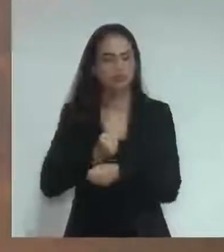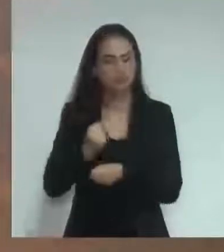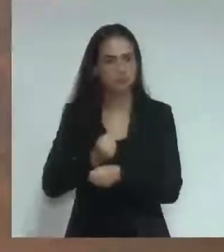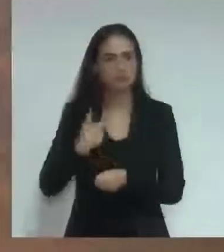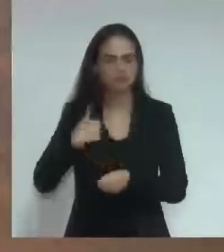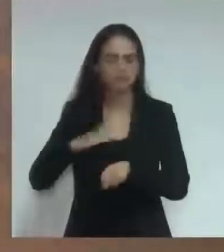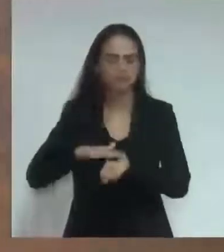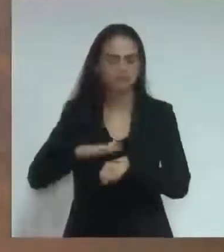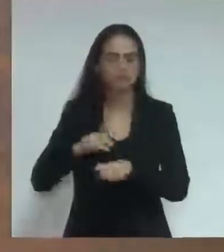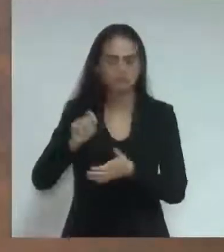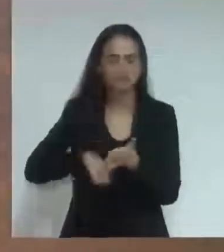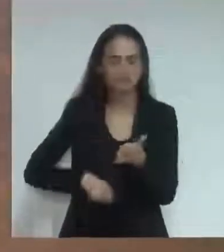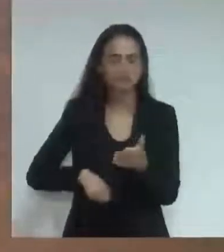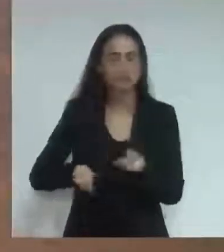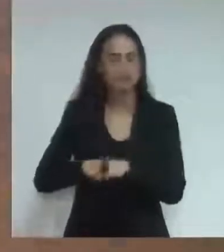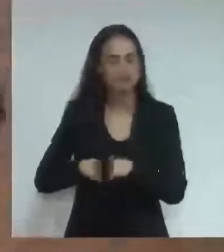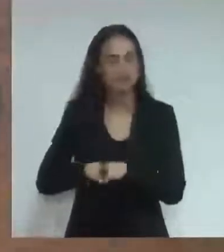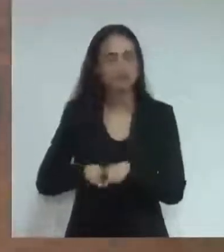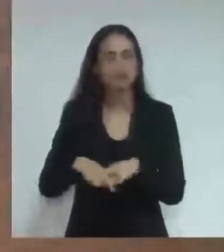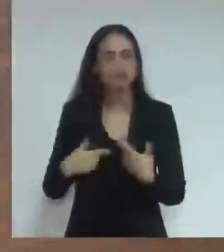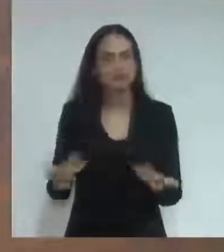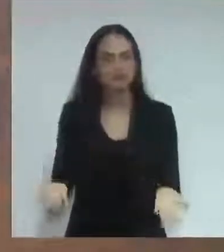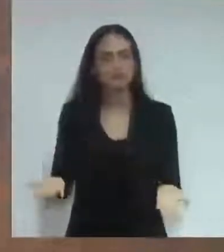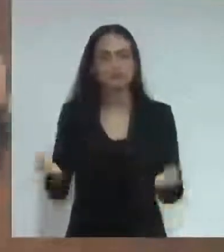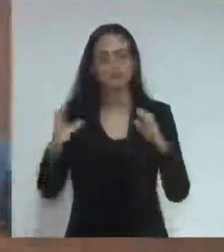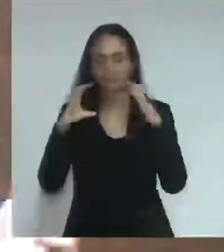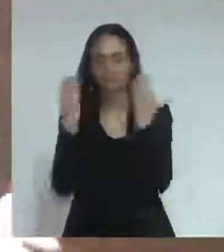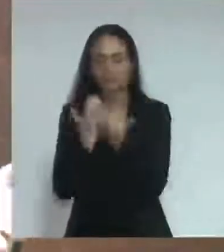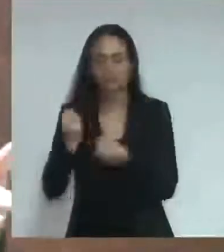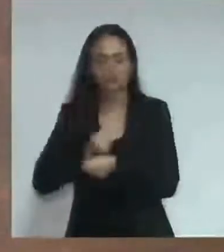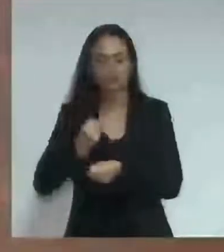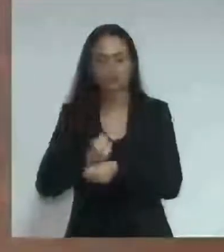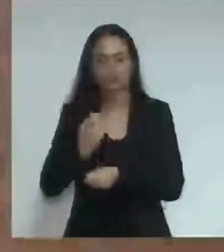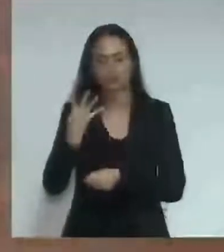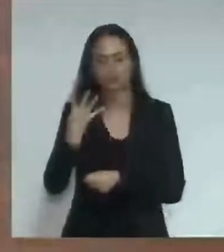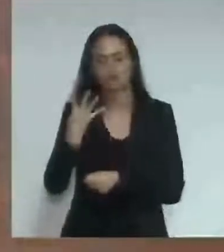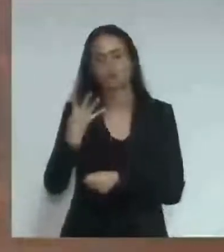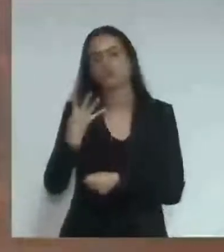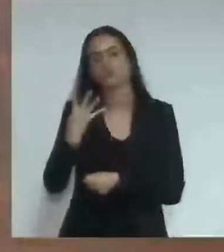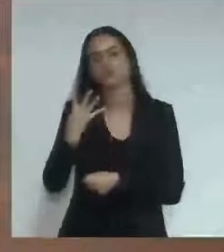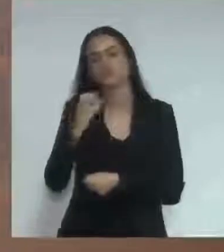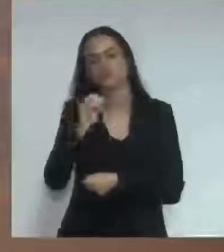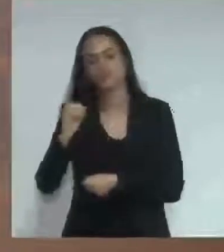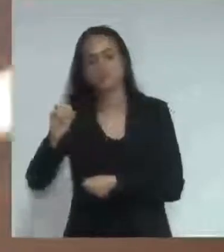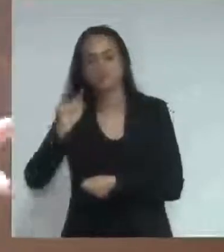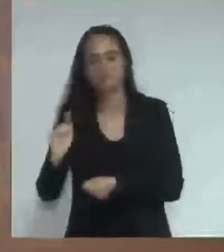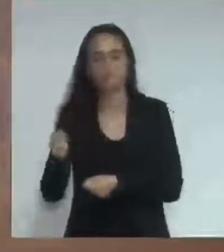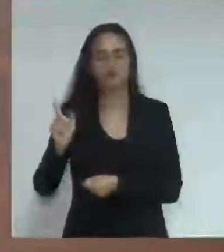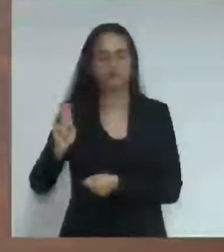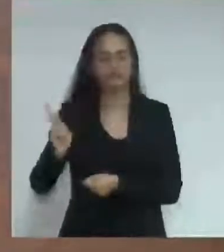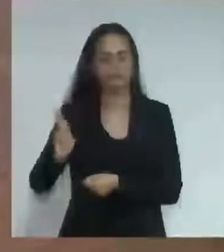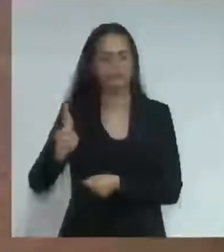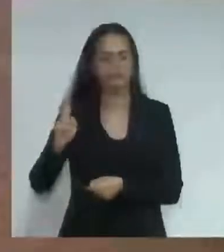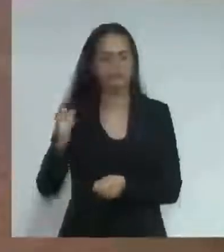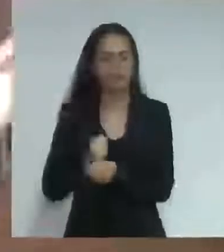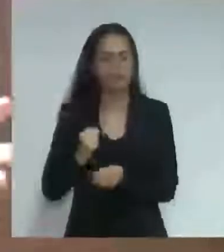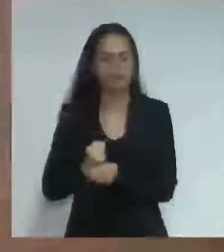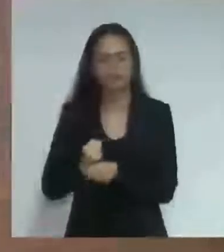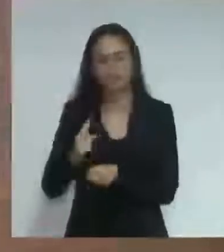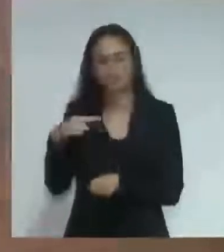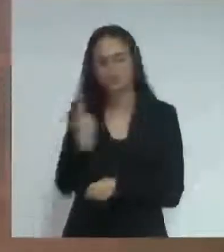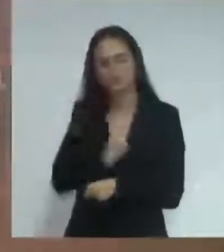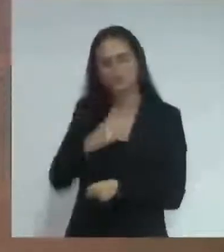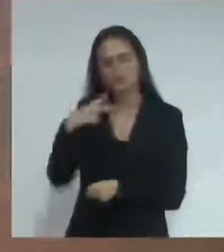que foram signatários daquele documento que o preço de R$400 mil aplicado na Câmara era um preço que a gente achava